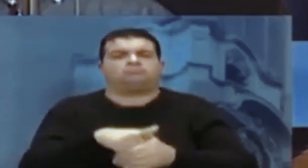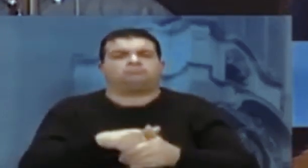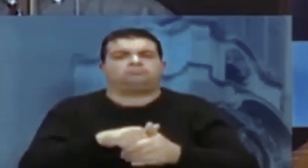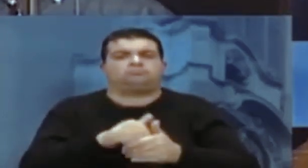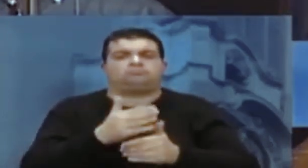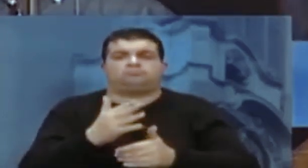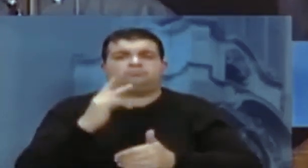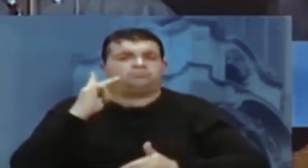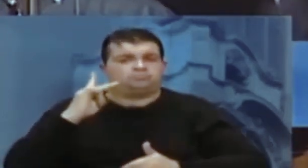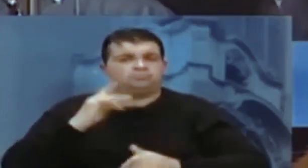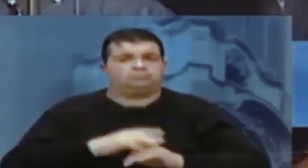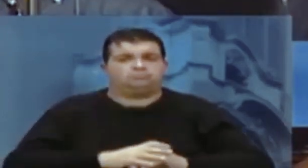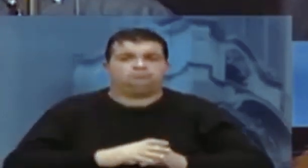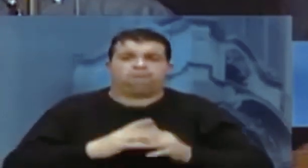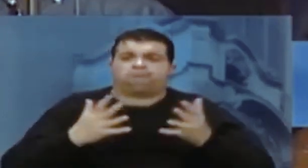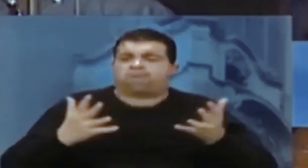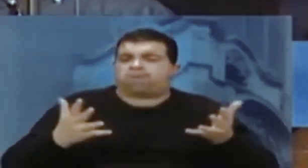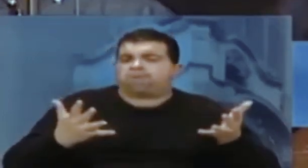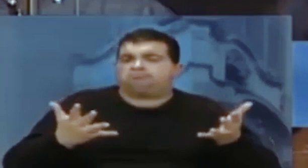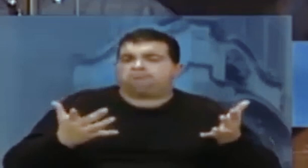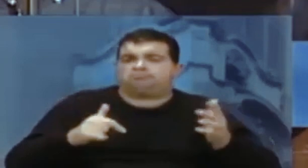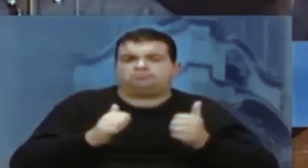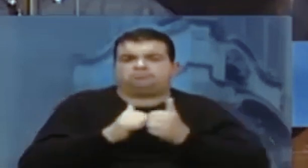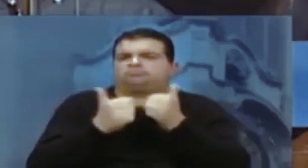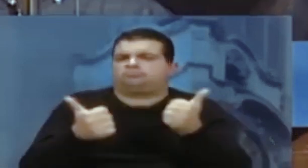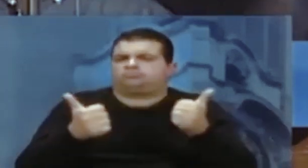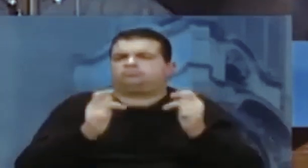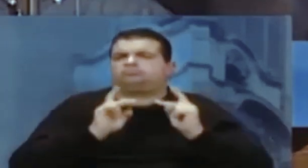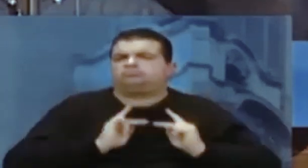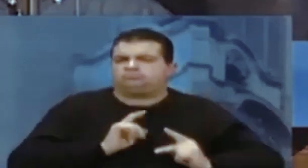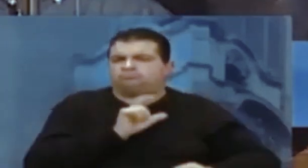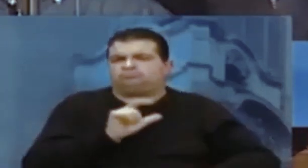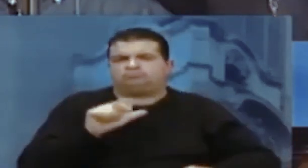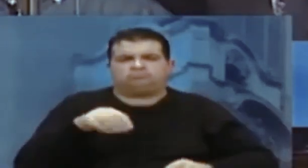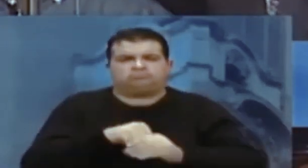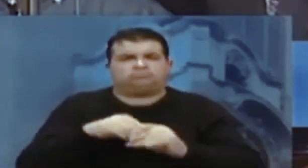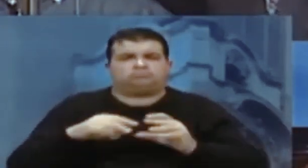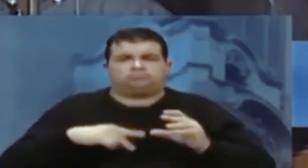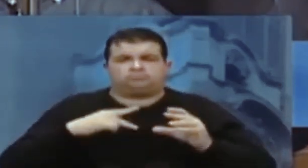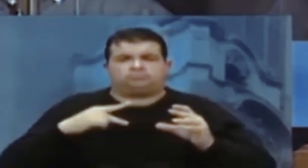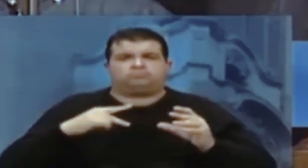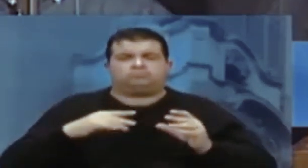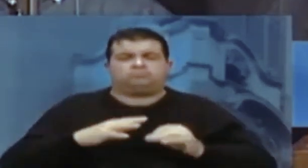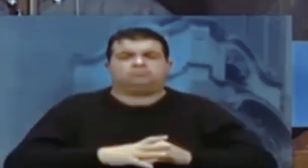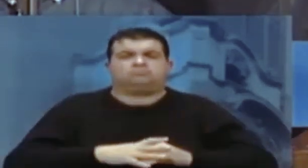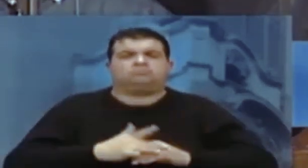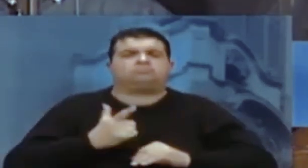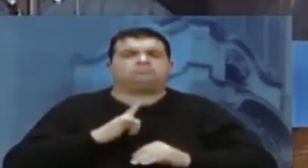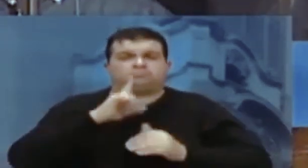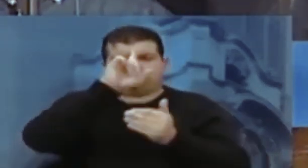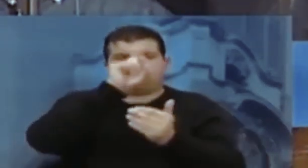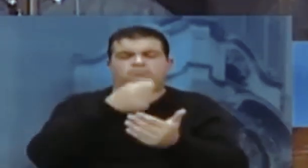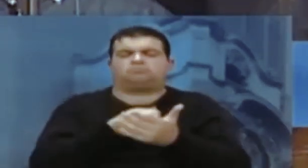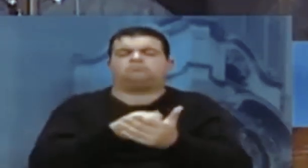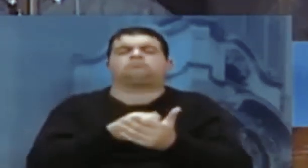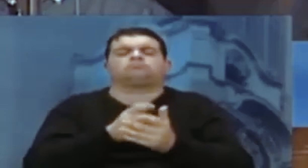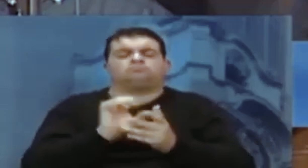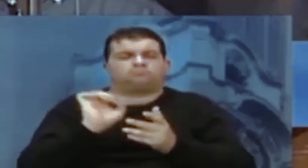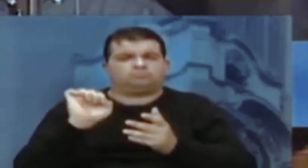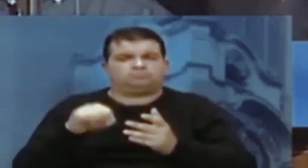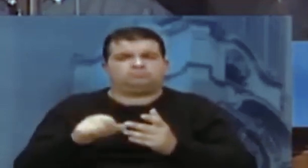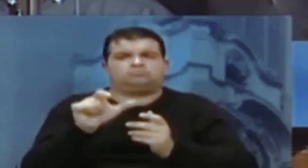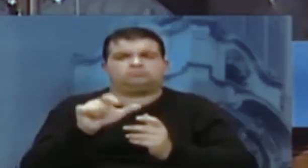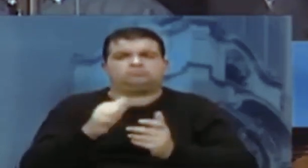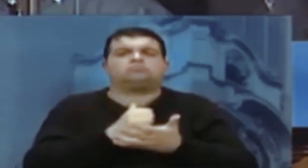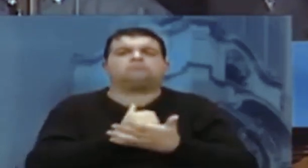desses vereadores. E assim a gente separa o joio do trigo nessa casa, senhores. E a gente define de uma vez por todas